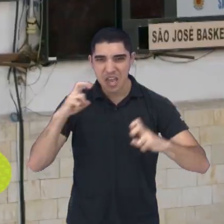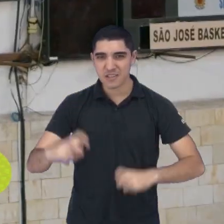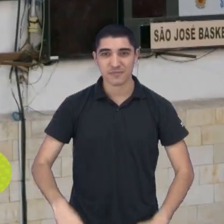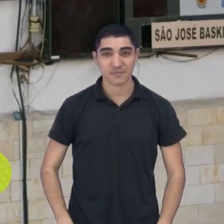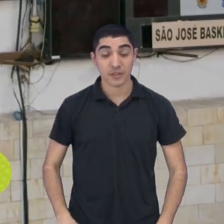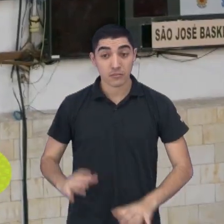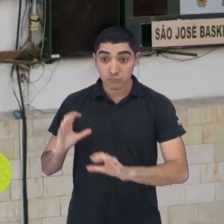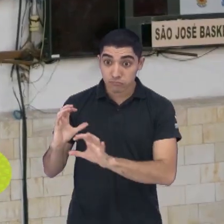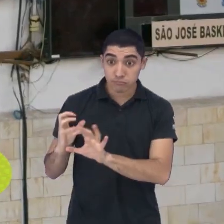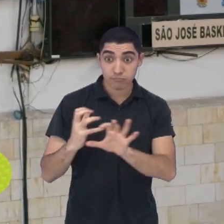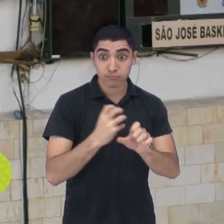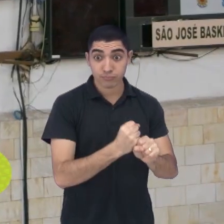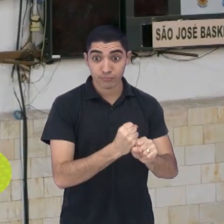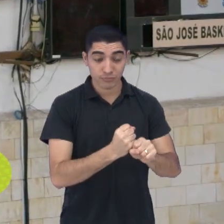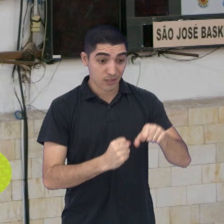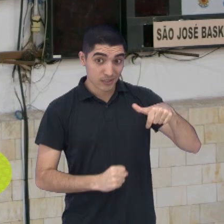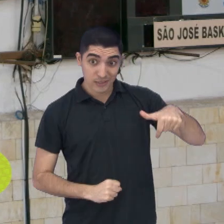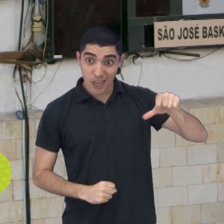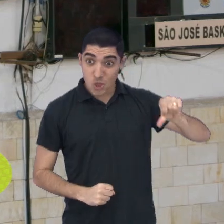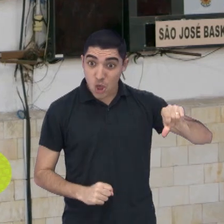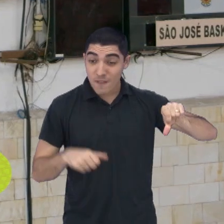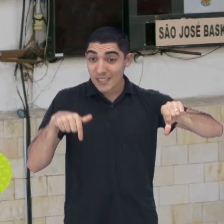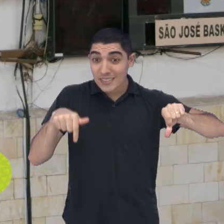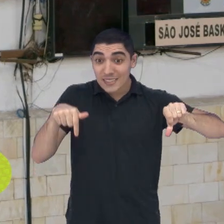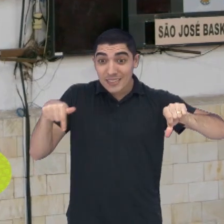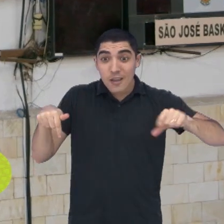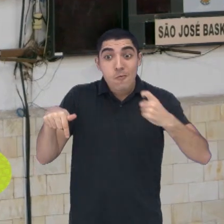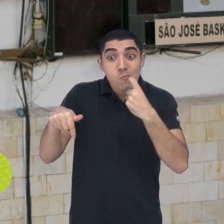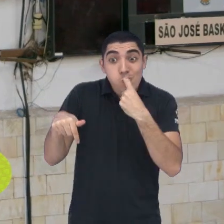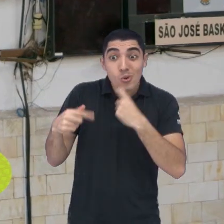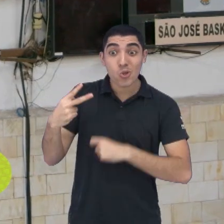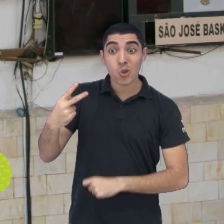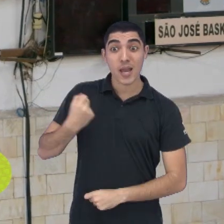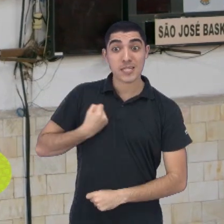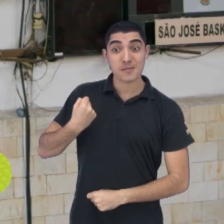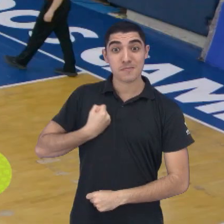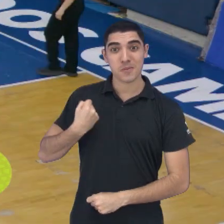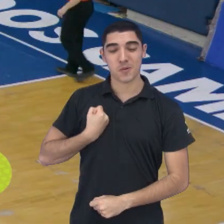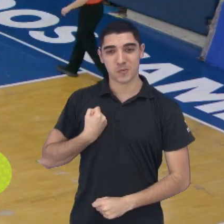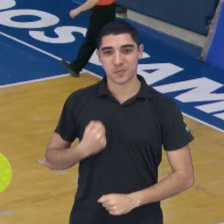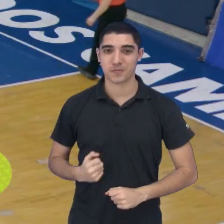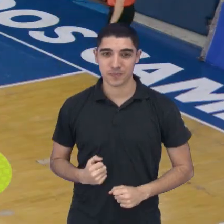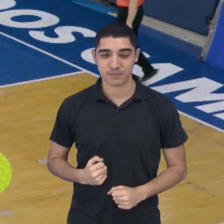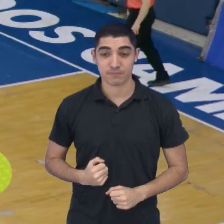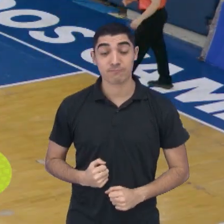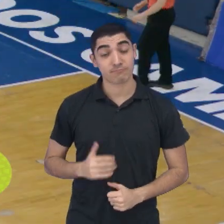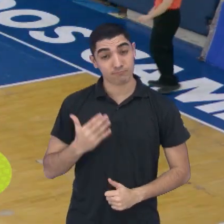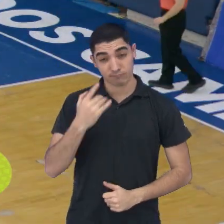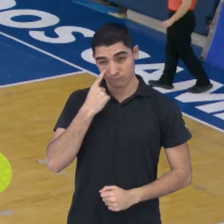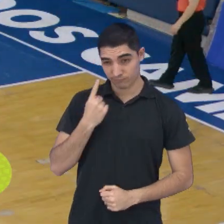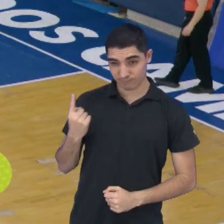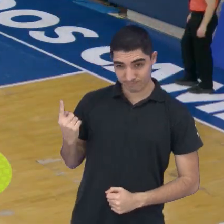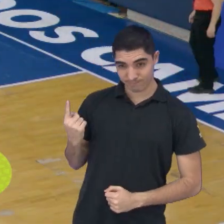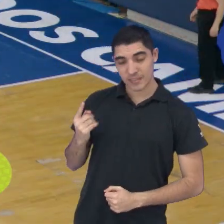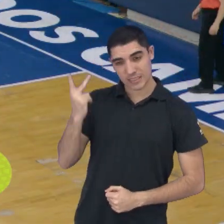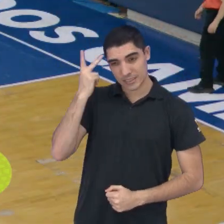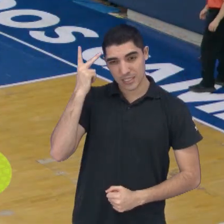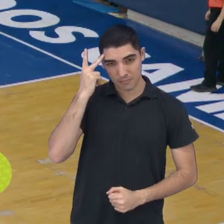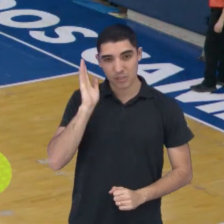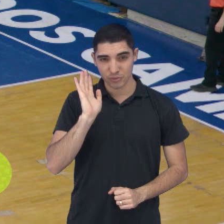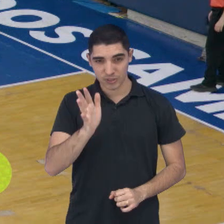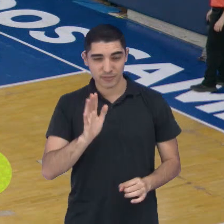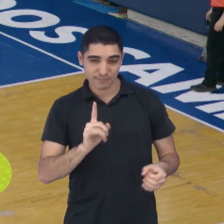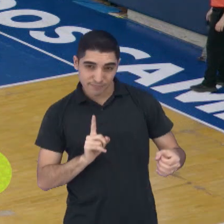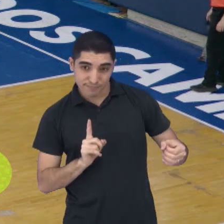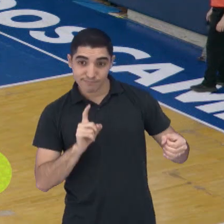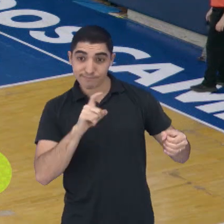E a diferença caiu para 2, restando pouco mais de 40 segundos para o fim. Fischer sofreu a falta para o São Paulo e foi para a